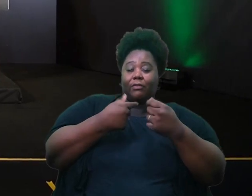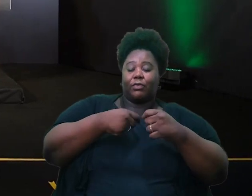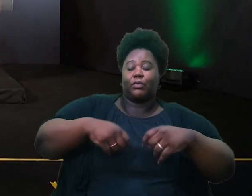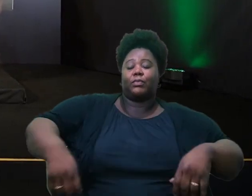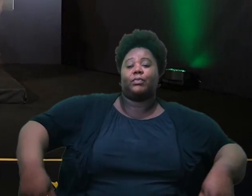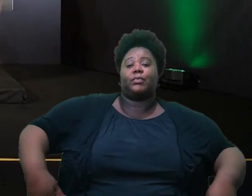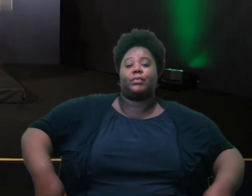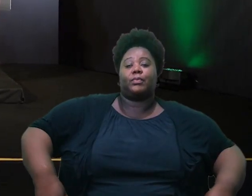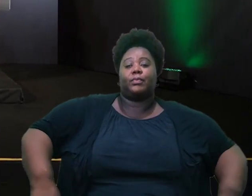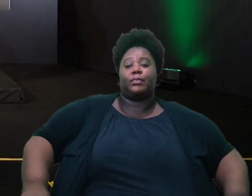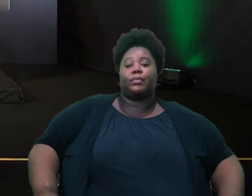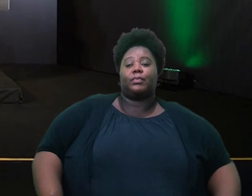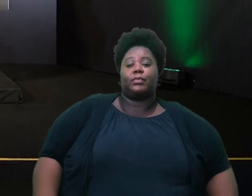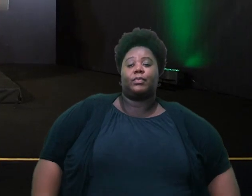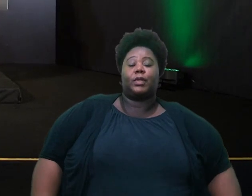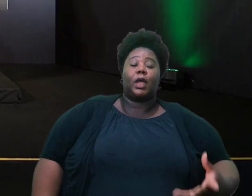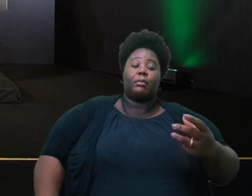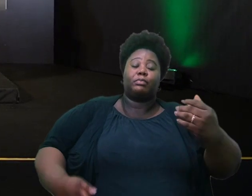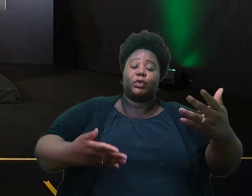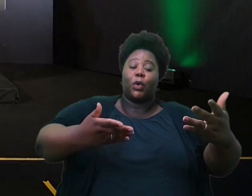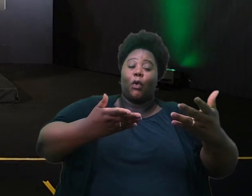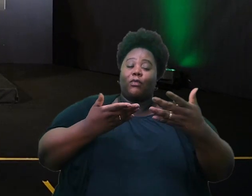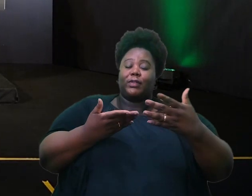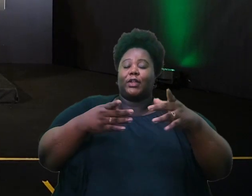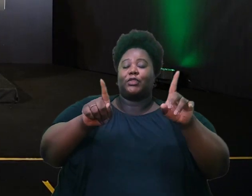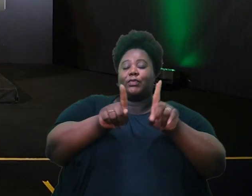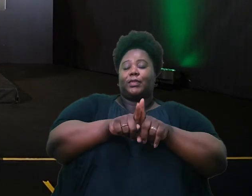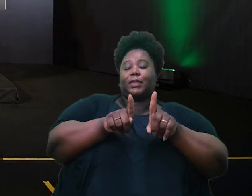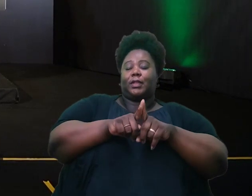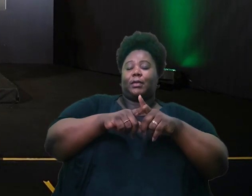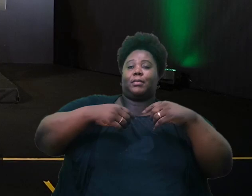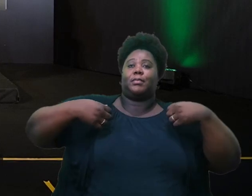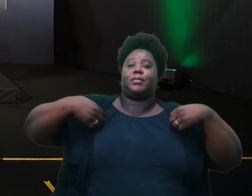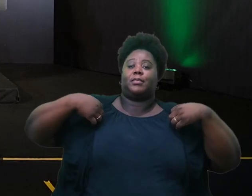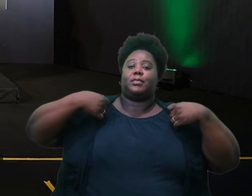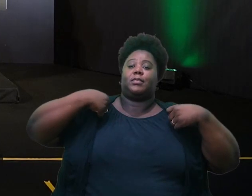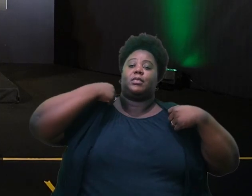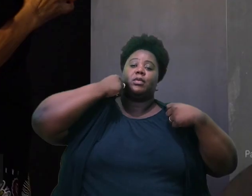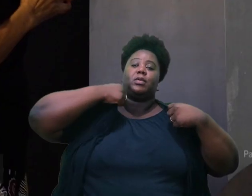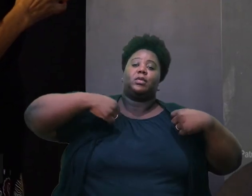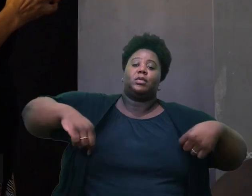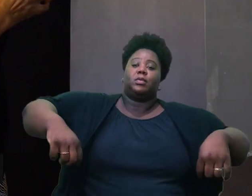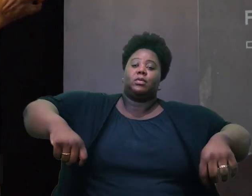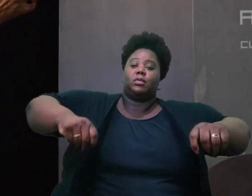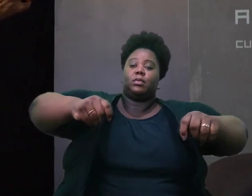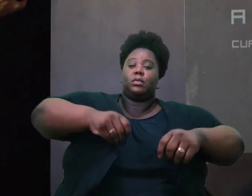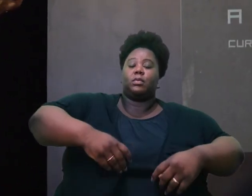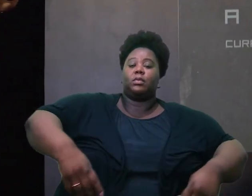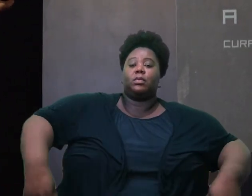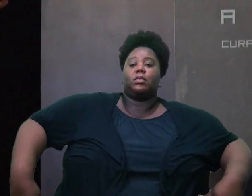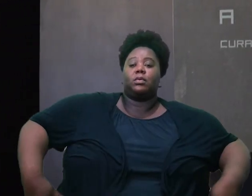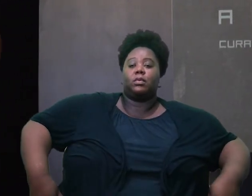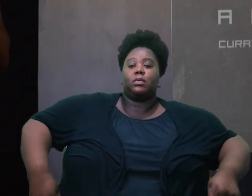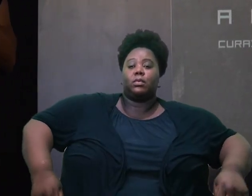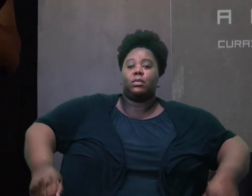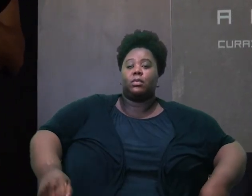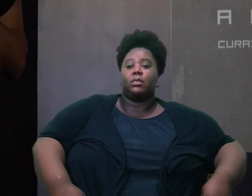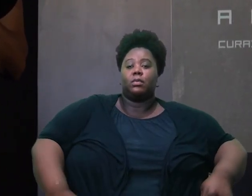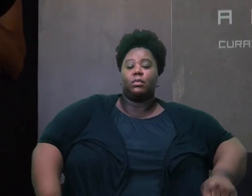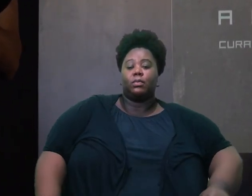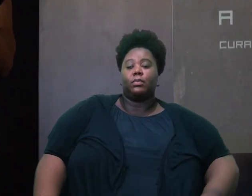É extremamente convidativo, né? Se é quase espiralar também, né? Nos